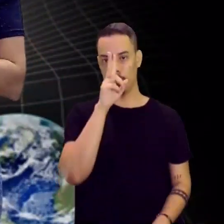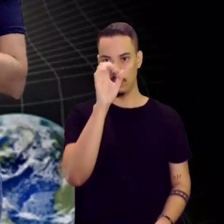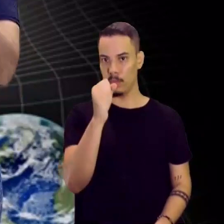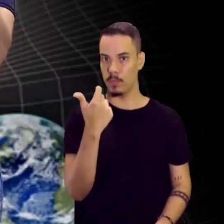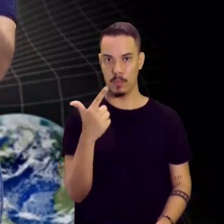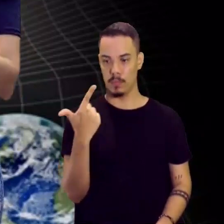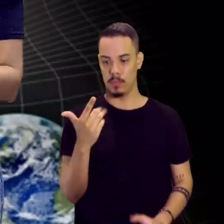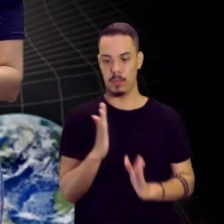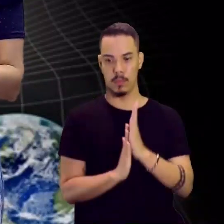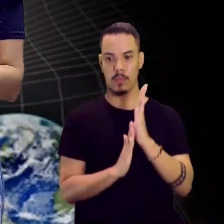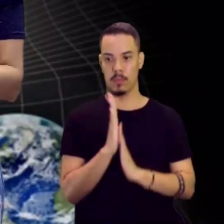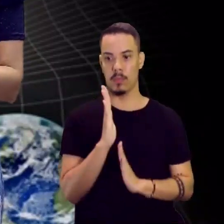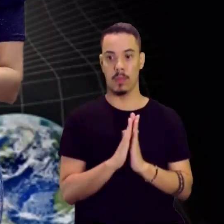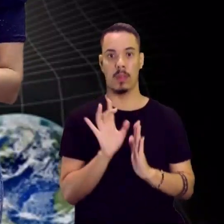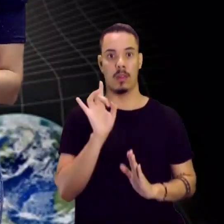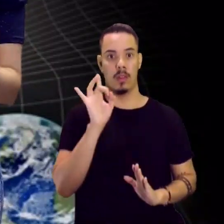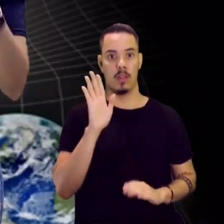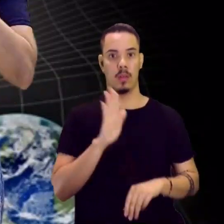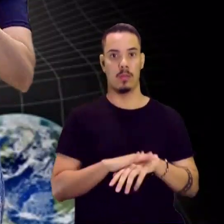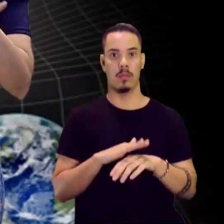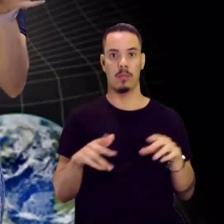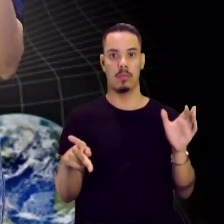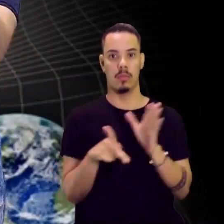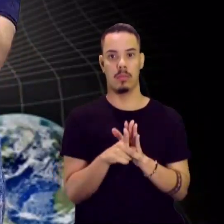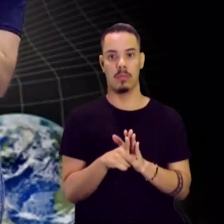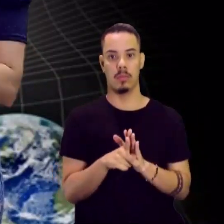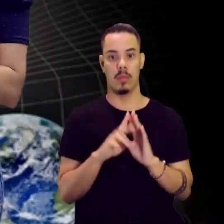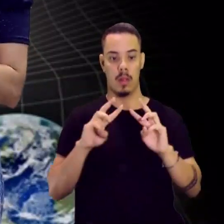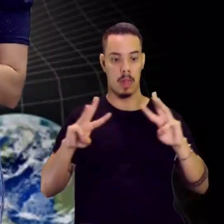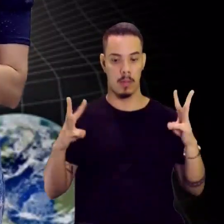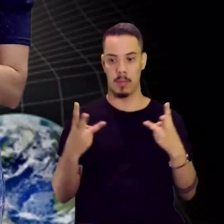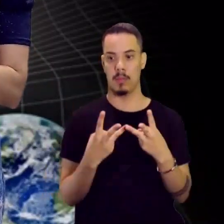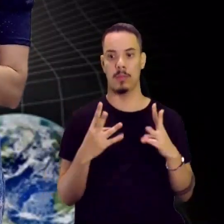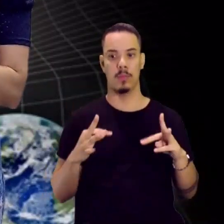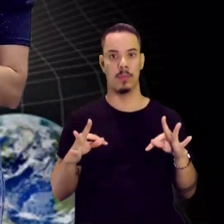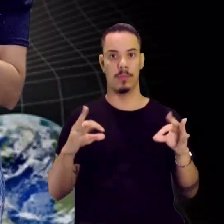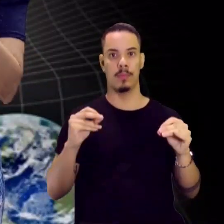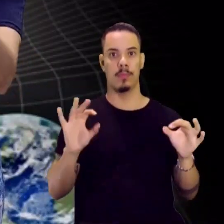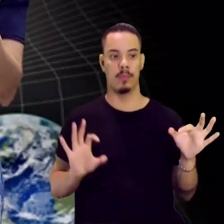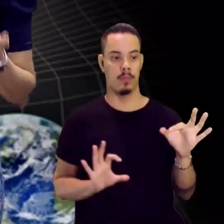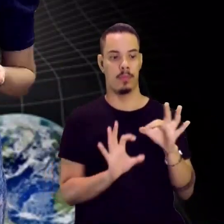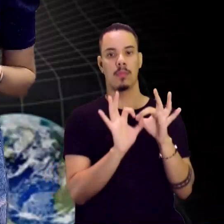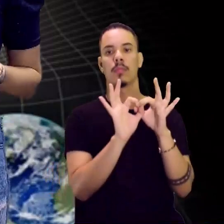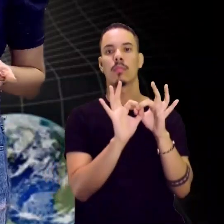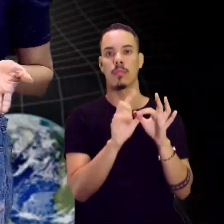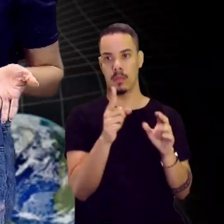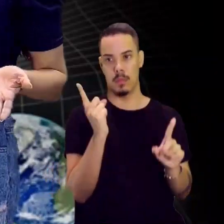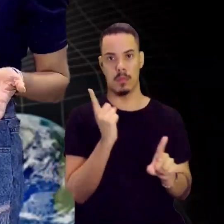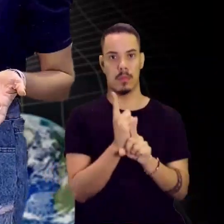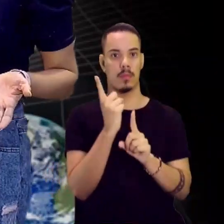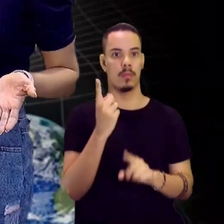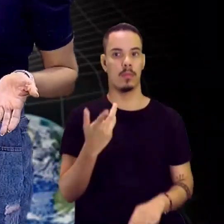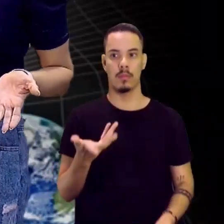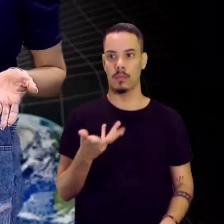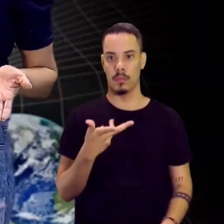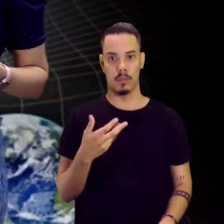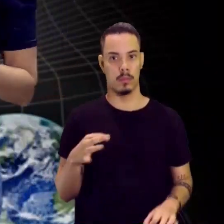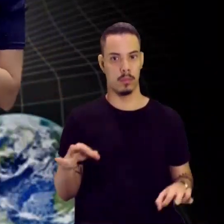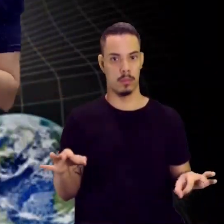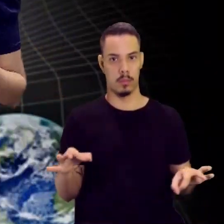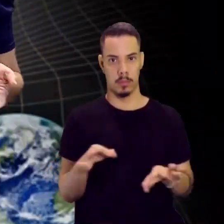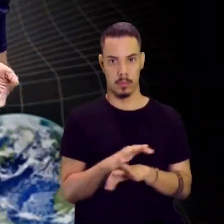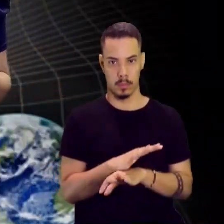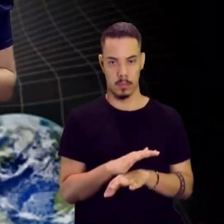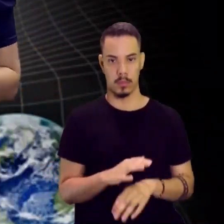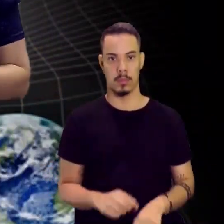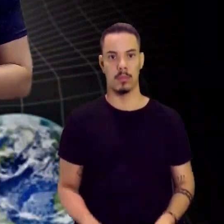como não tem atrito, é só a força-peso do bloco B. Massa é a massa de todo mundo que está ligado na polia. Aí você acha a aceleração, não é isso? Pronto.